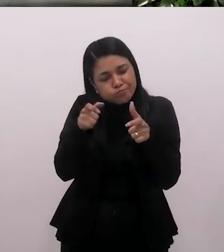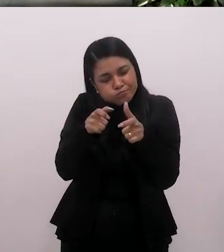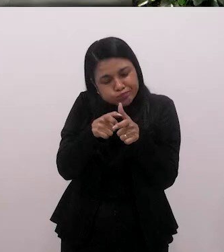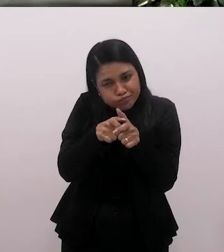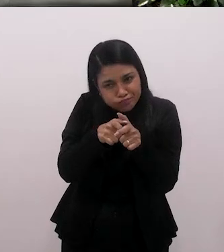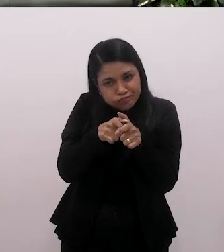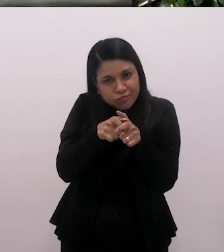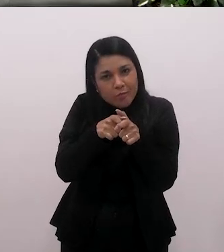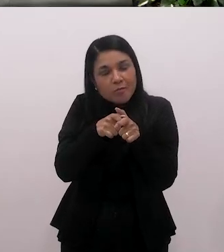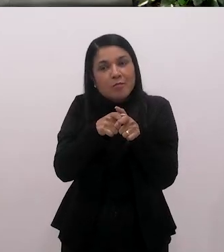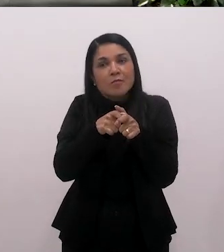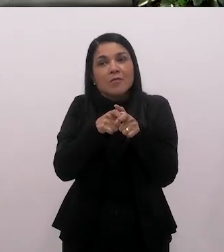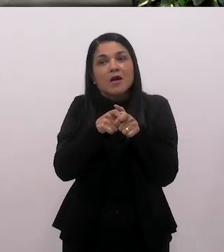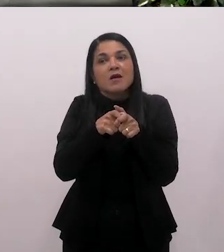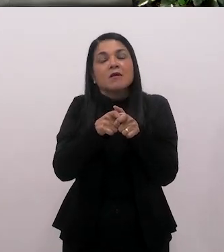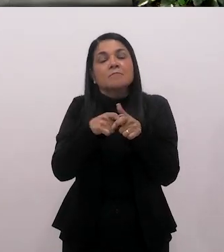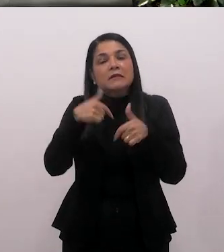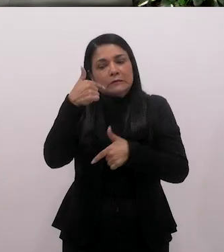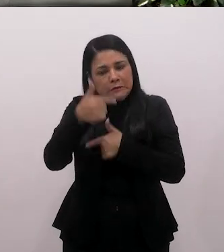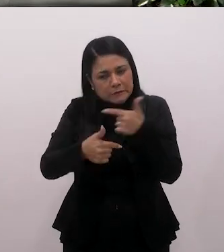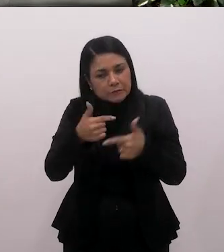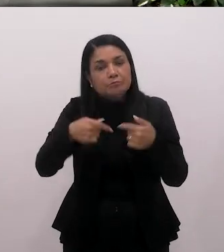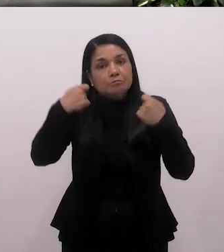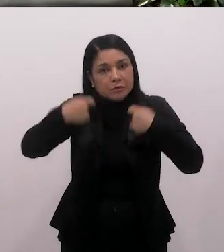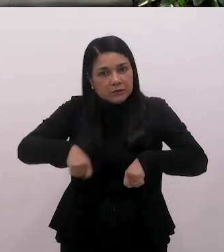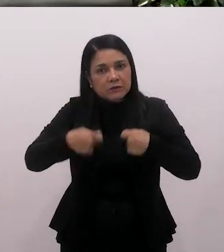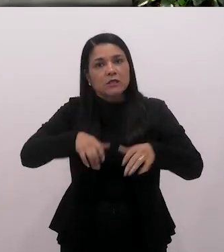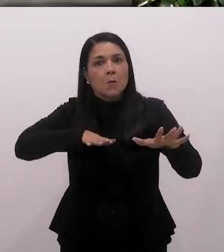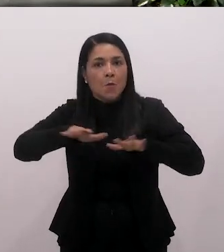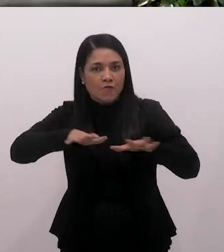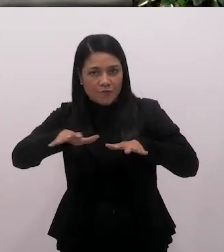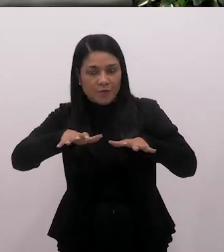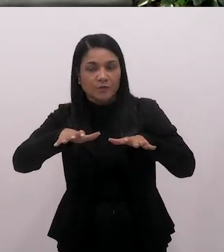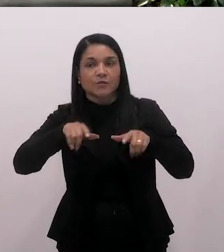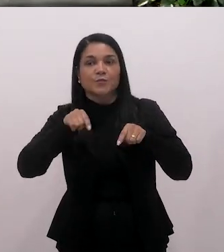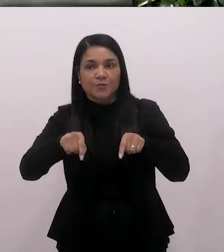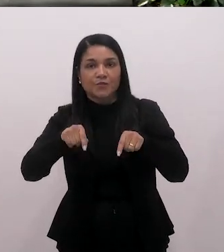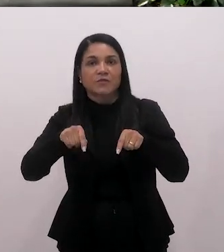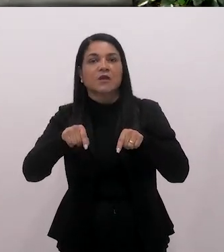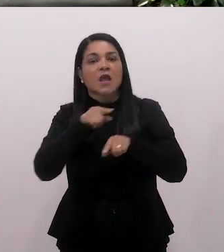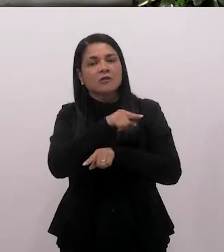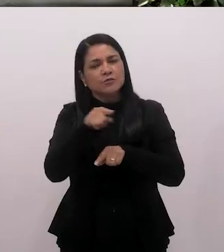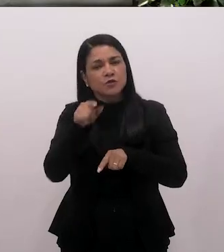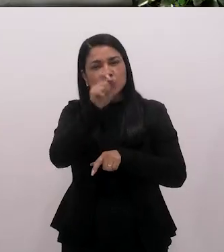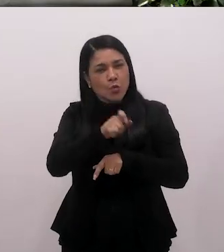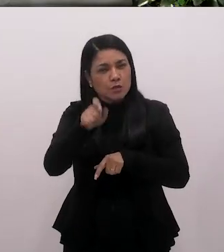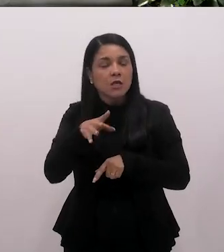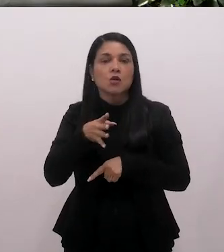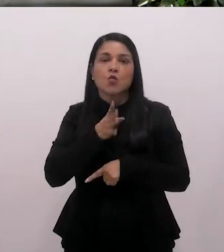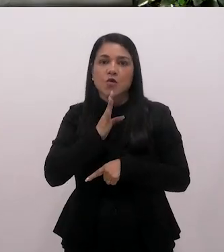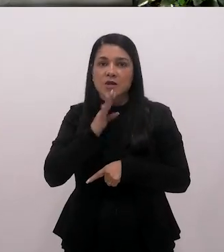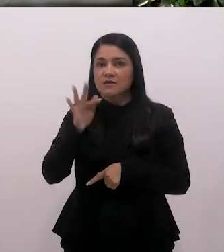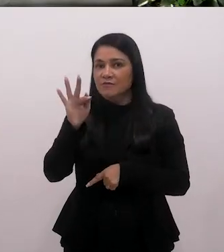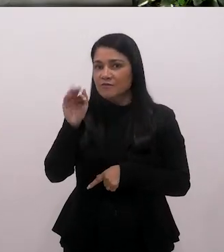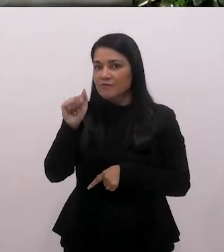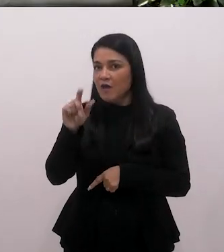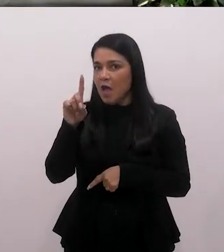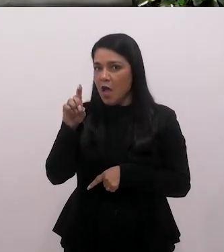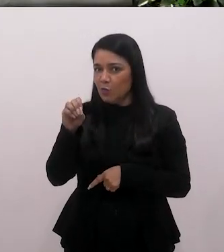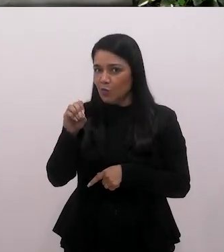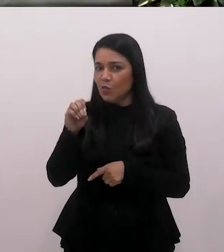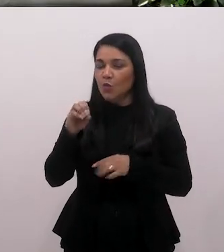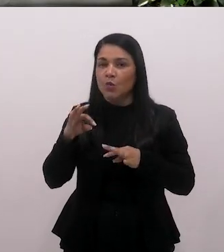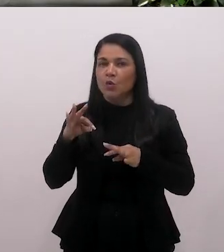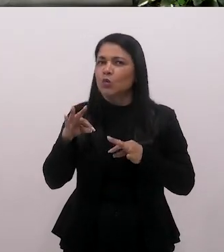muito poucas pessoas. Mas este trabalho tem que ser feito. E já chega, claro que as pessoas aqui conhecem o fado, alguns nomes também não